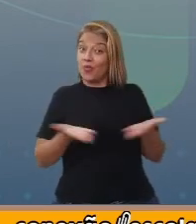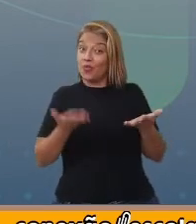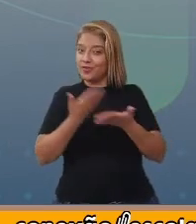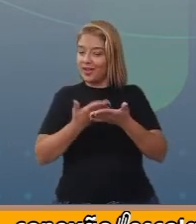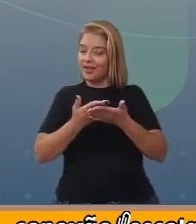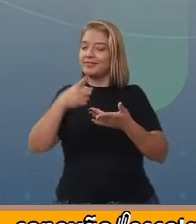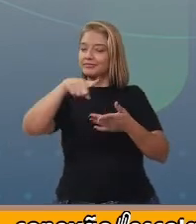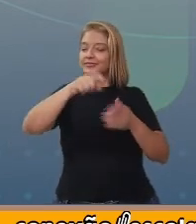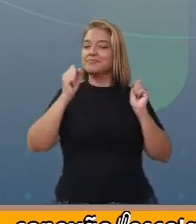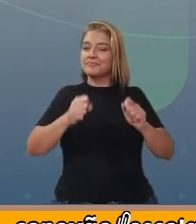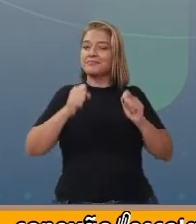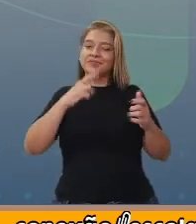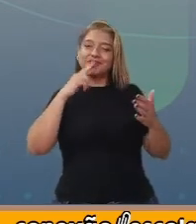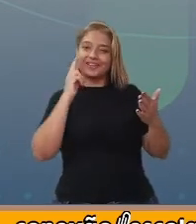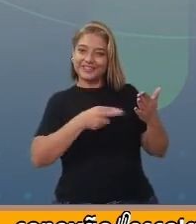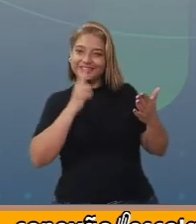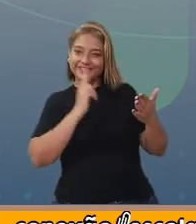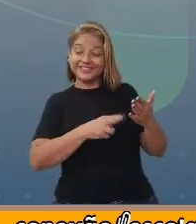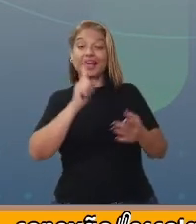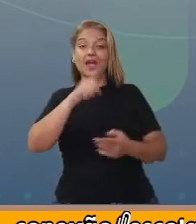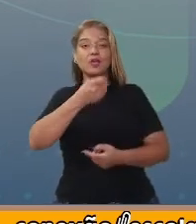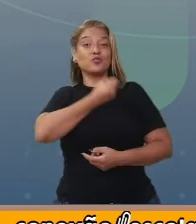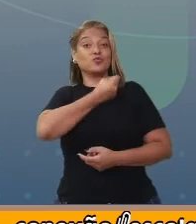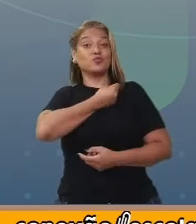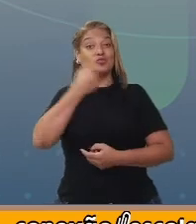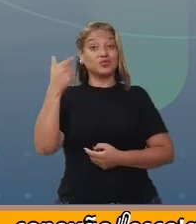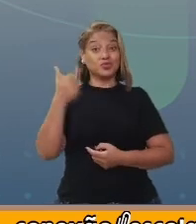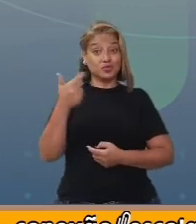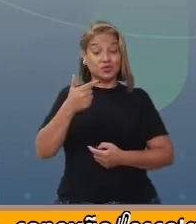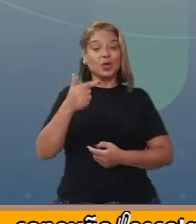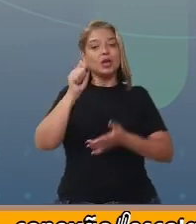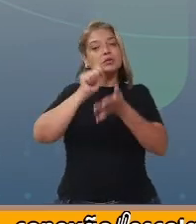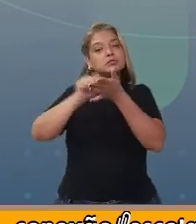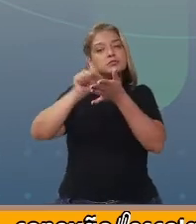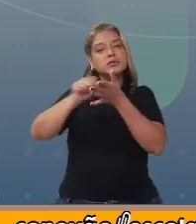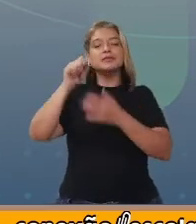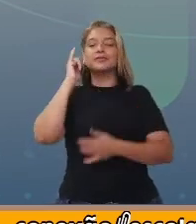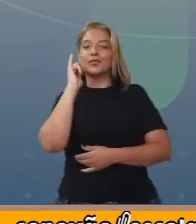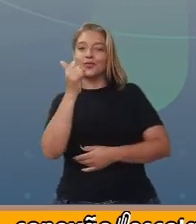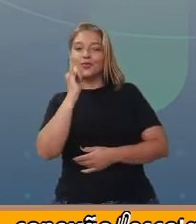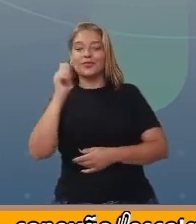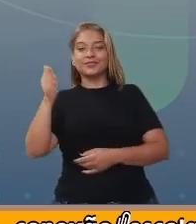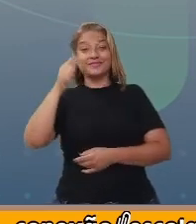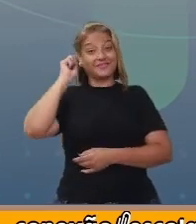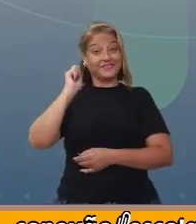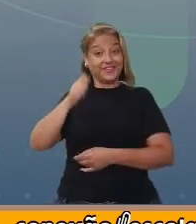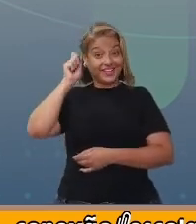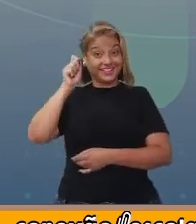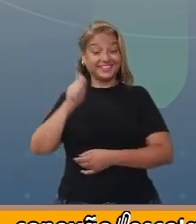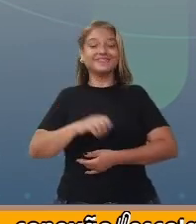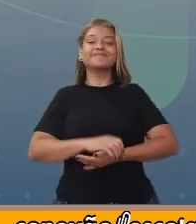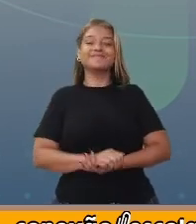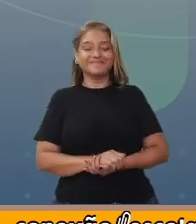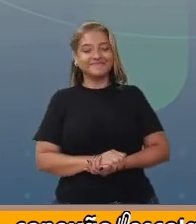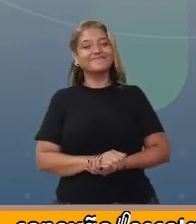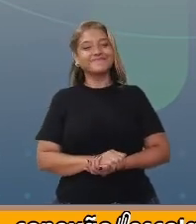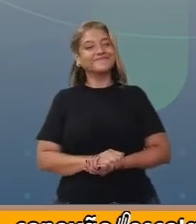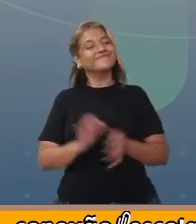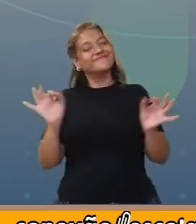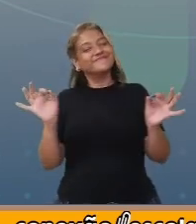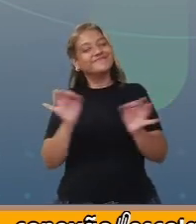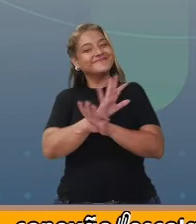hoje. Atividade 2, escrita de conto de fadas. É isso aí,